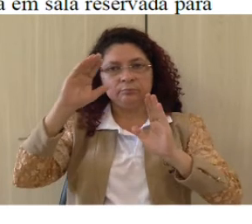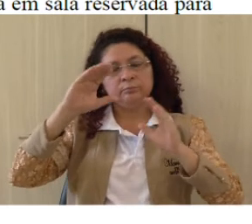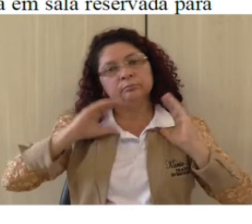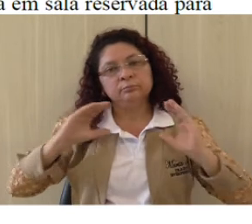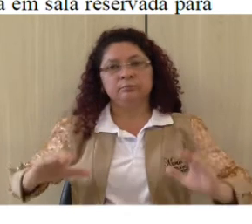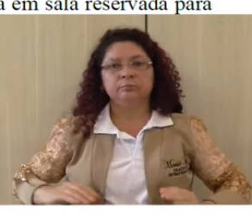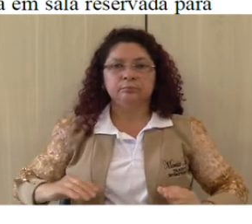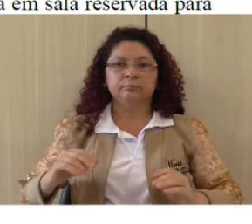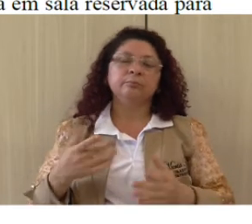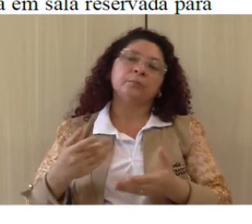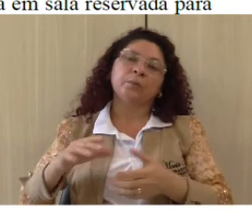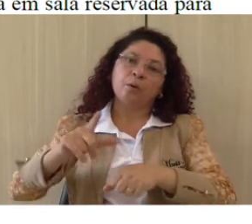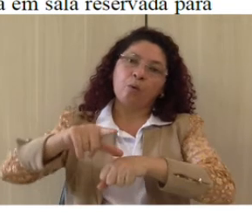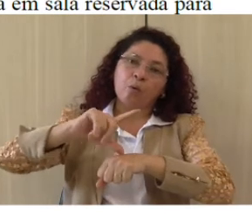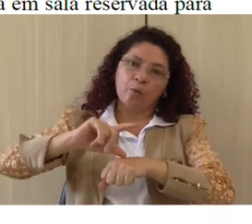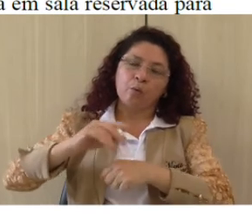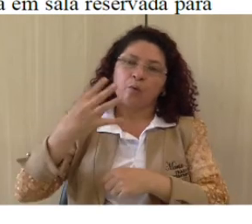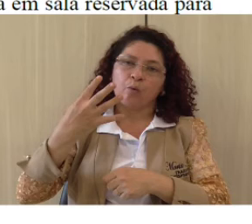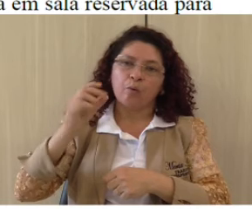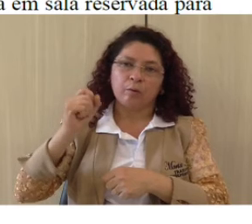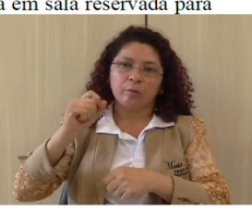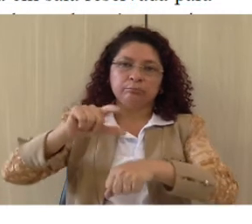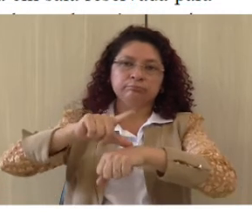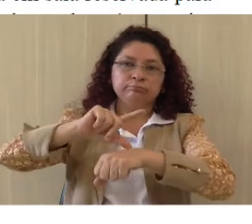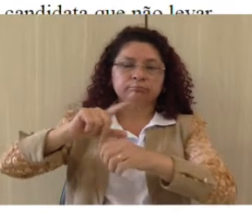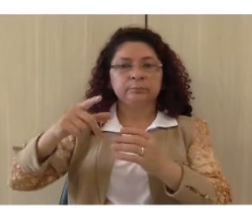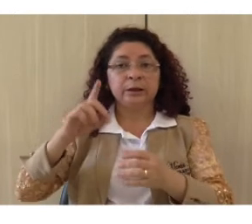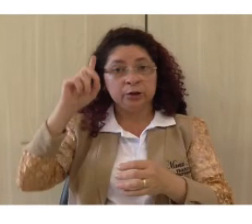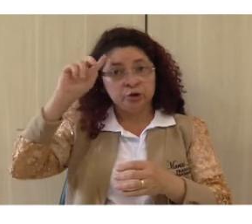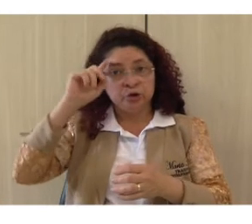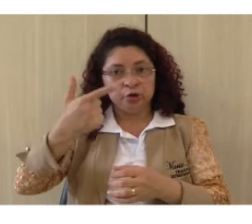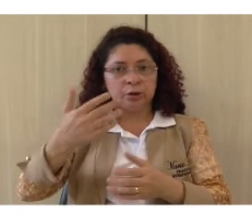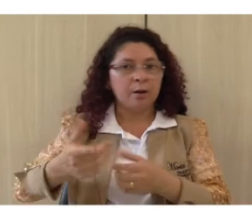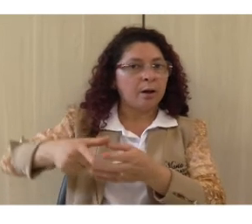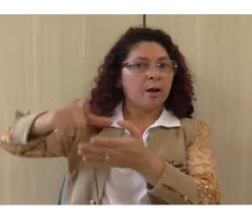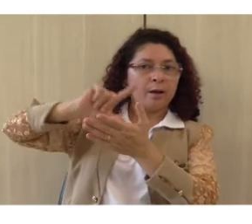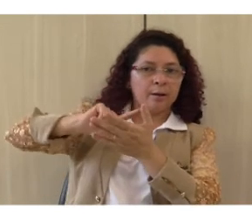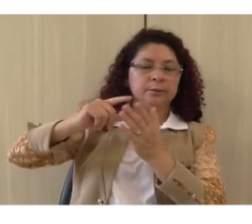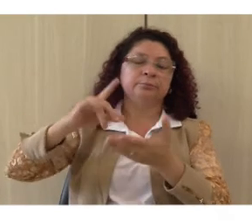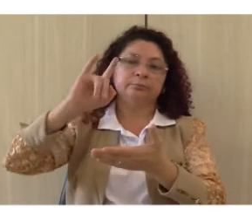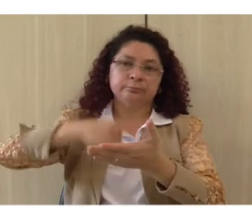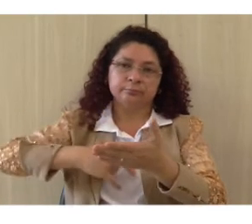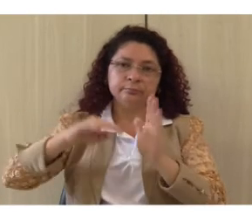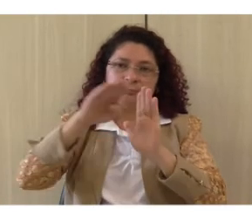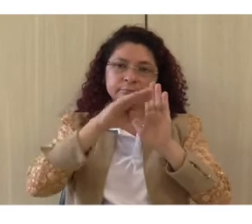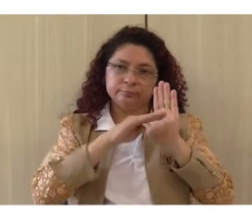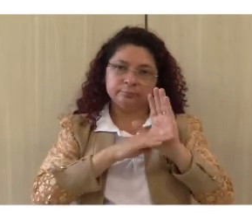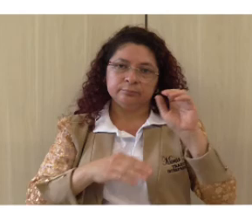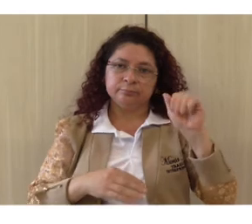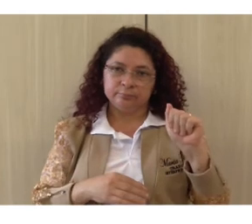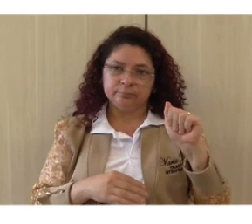seletivo, no prazo de até 48 horas, antes da entrevista, e apresentar os documentos abaixo.